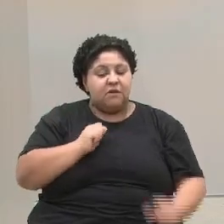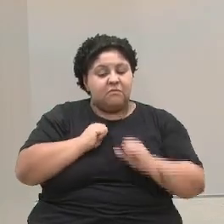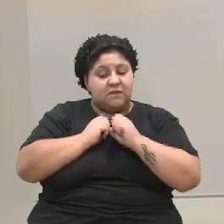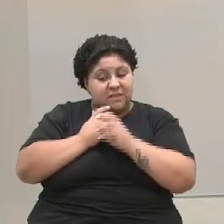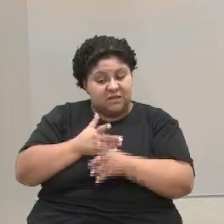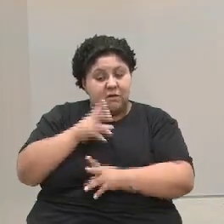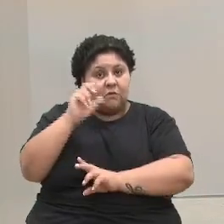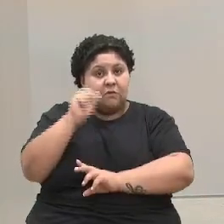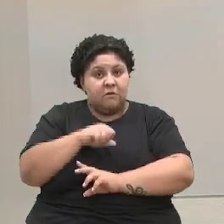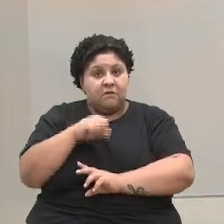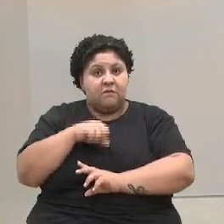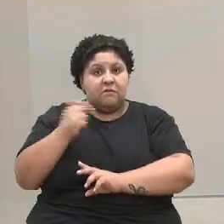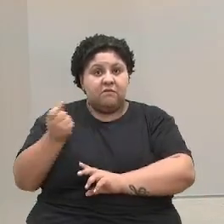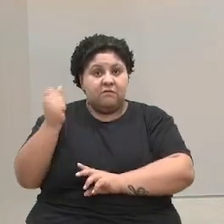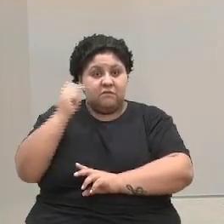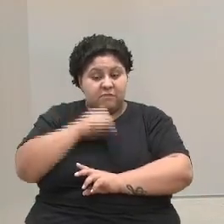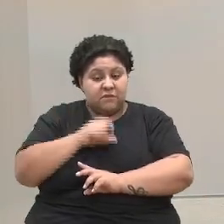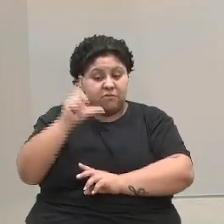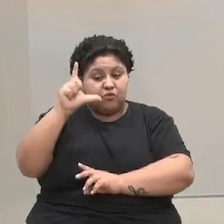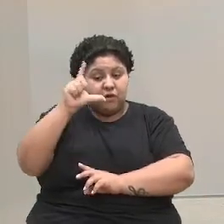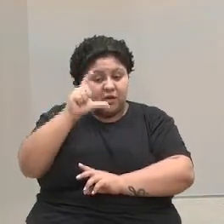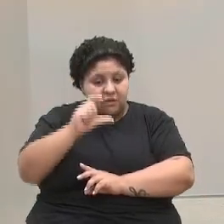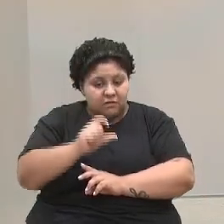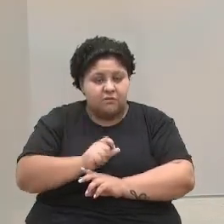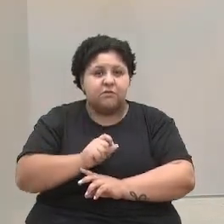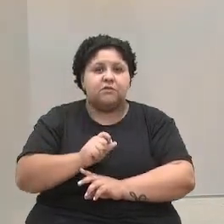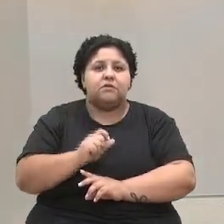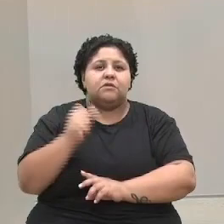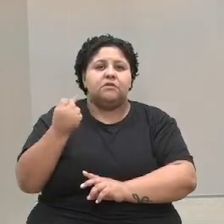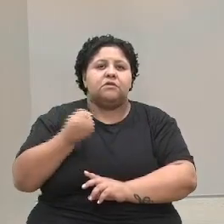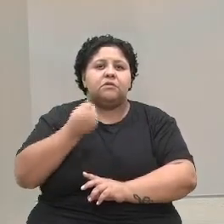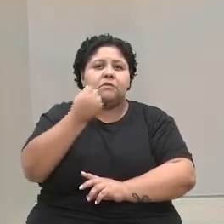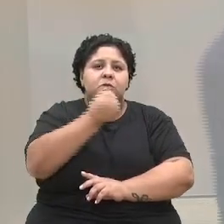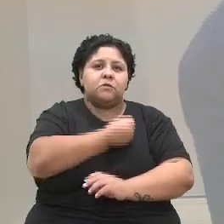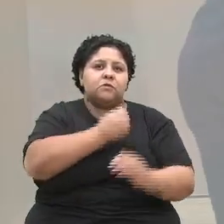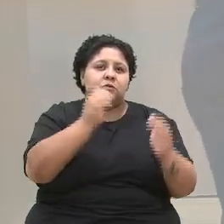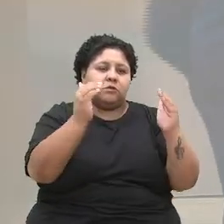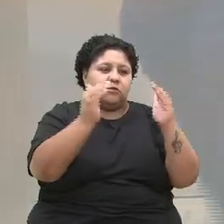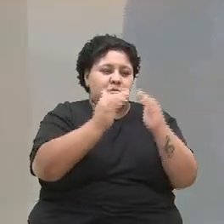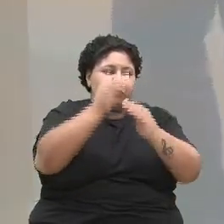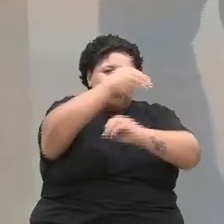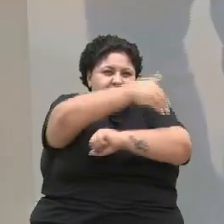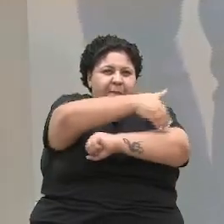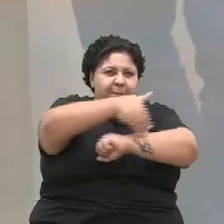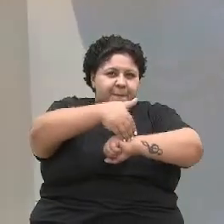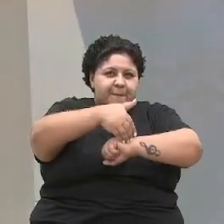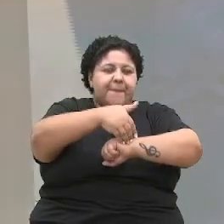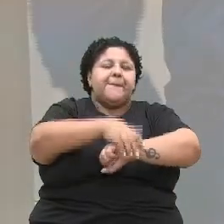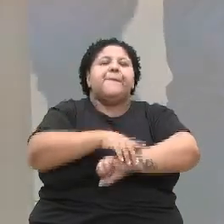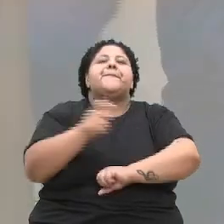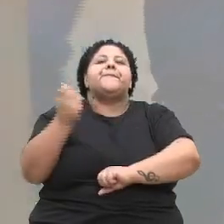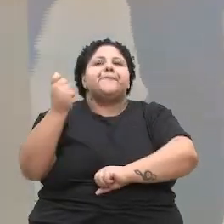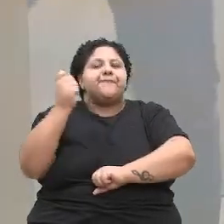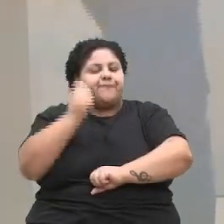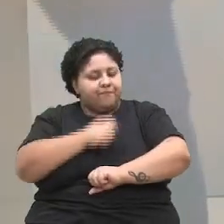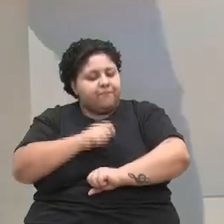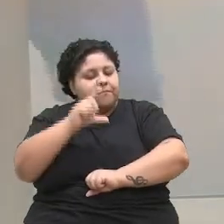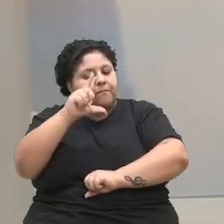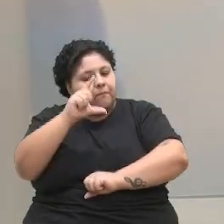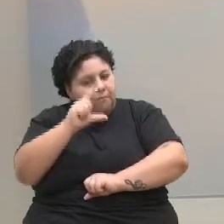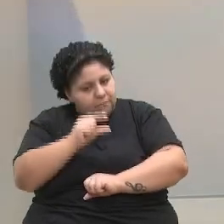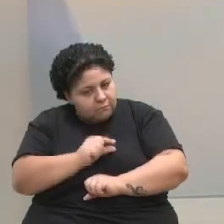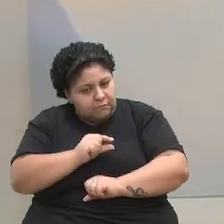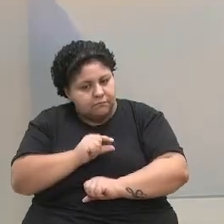e precisamos reduzir o número de moradores de rua. Precisamos reduzir